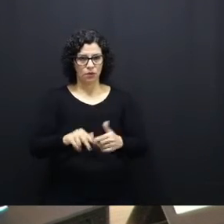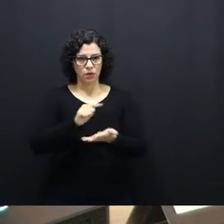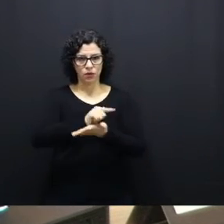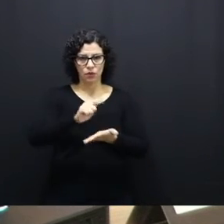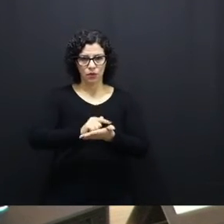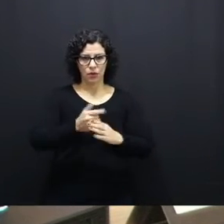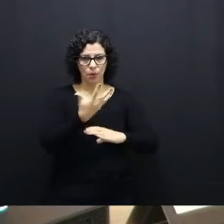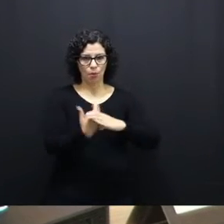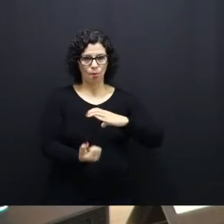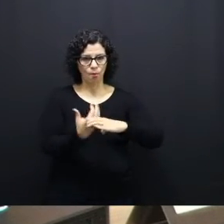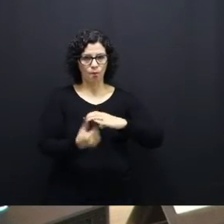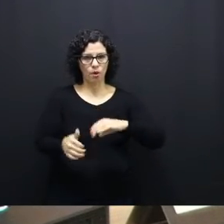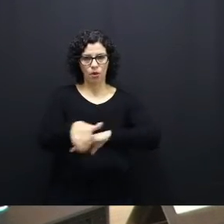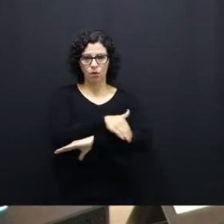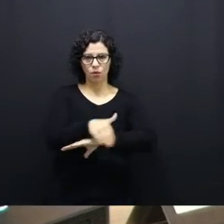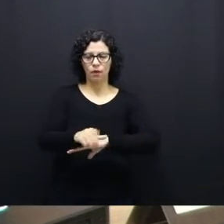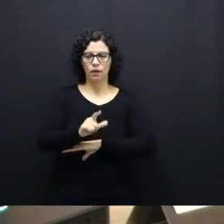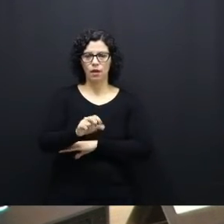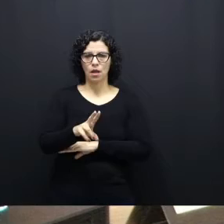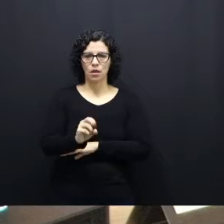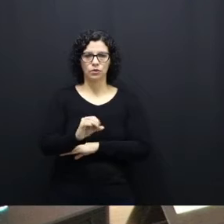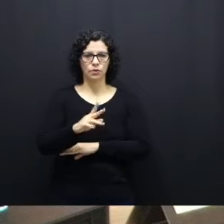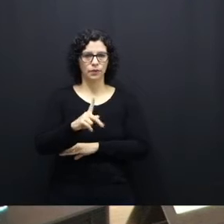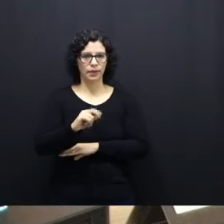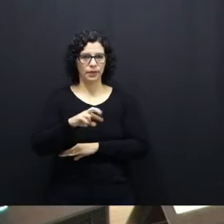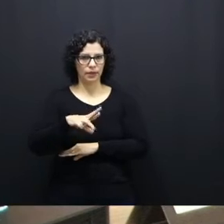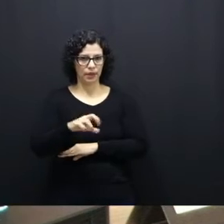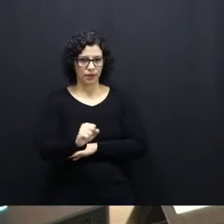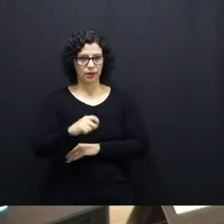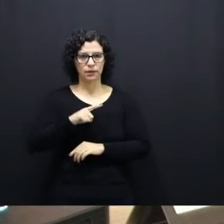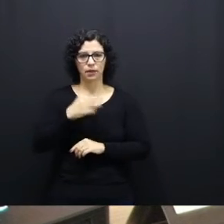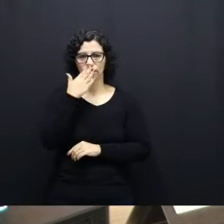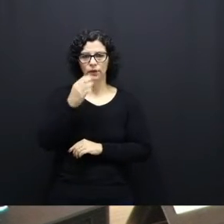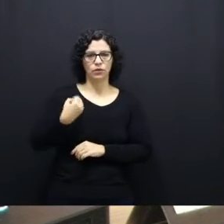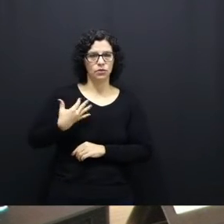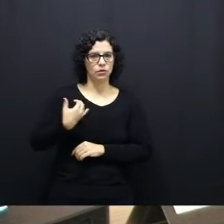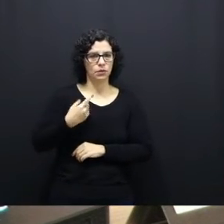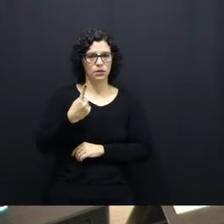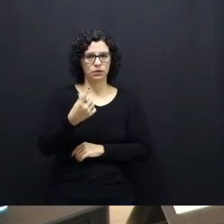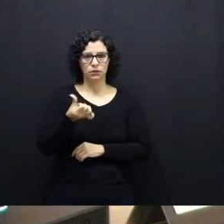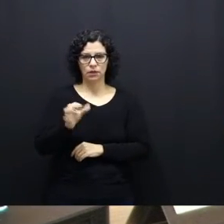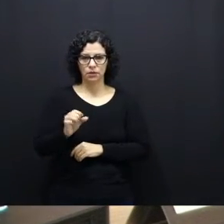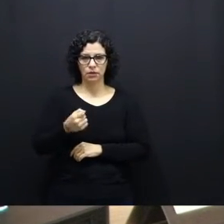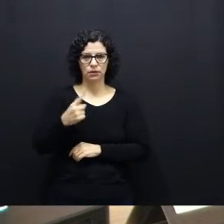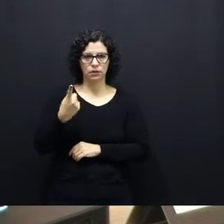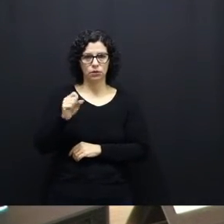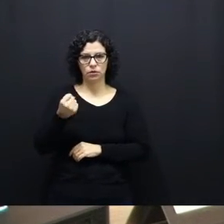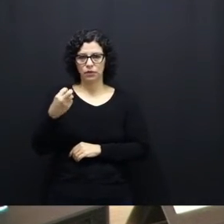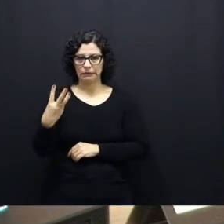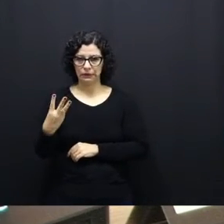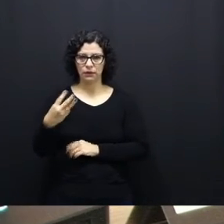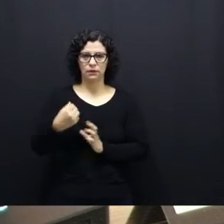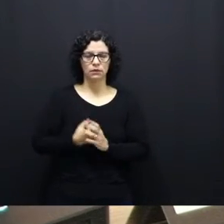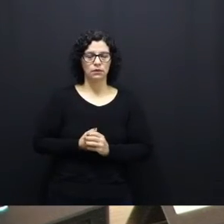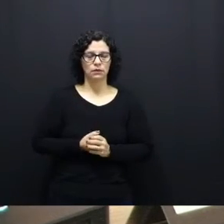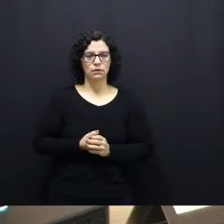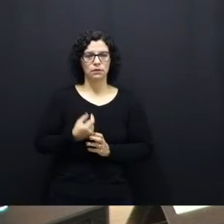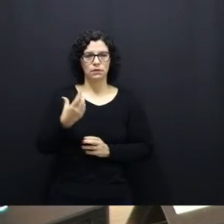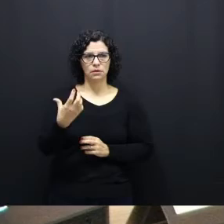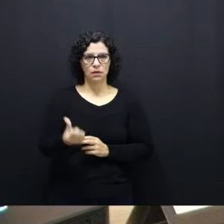EA limpeza de bueiros localizado na Rua Cláudio Pereira da Cruz em frente aos números 160 183